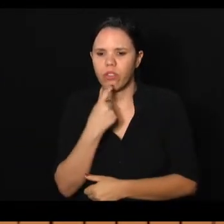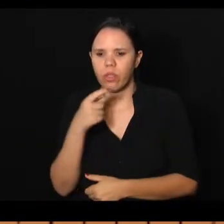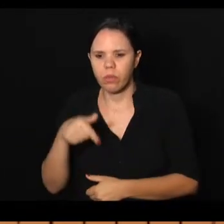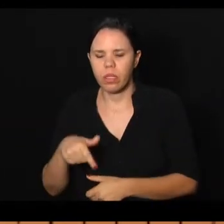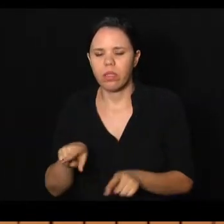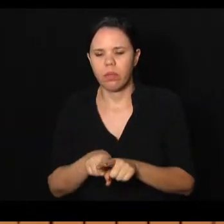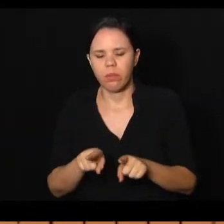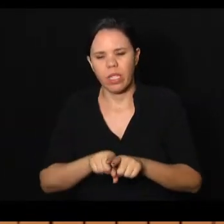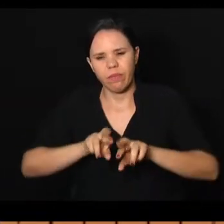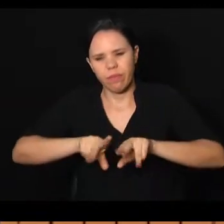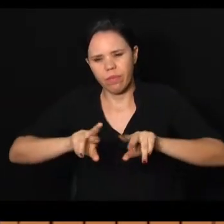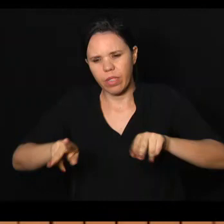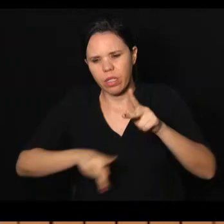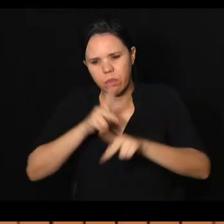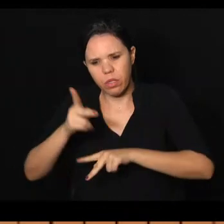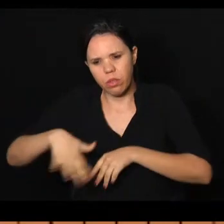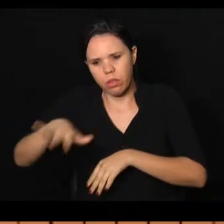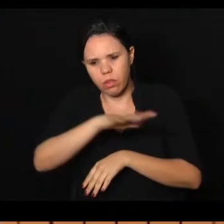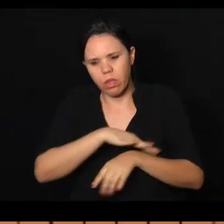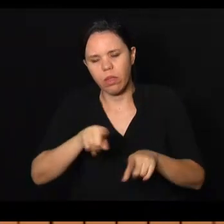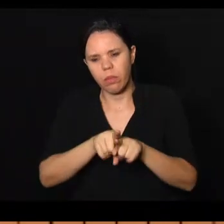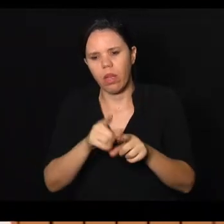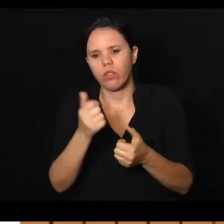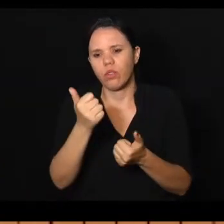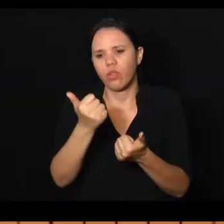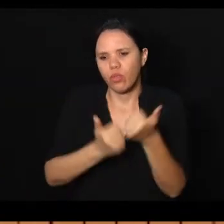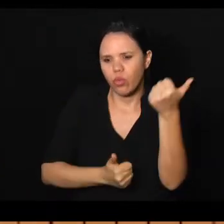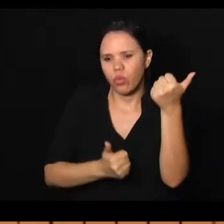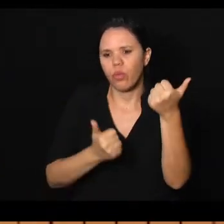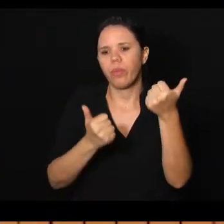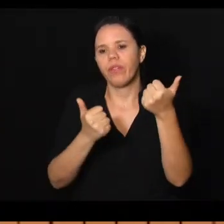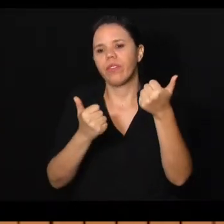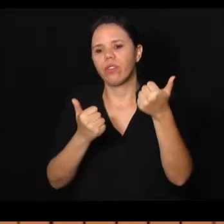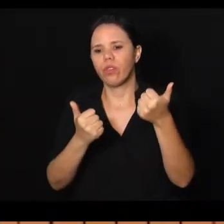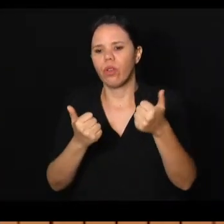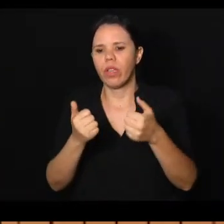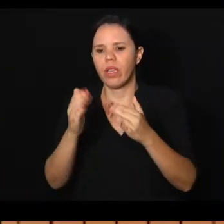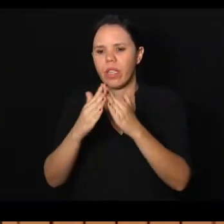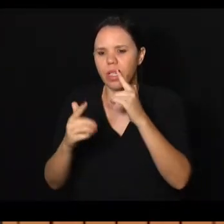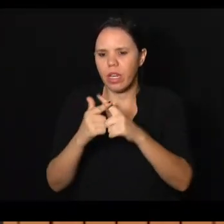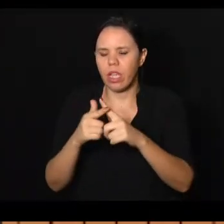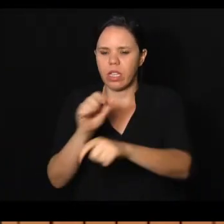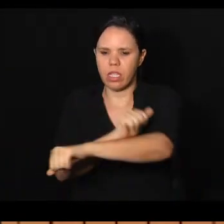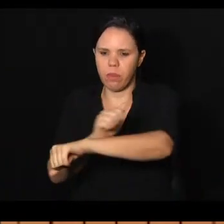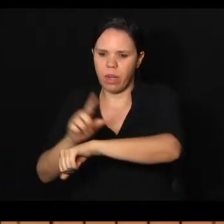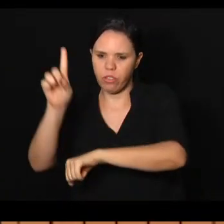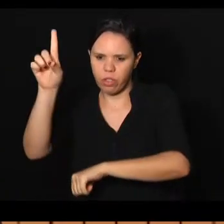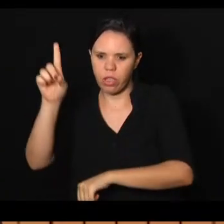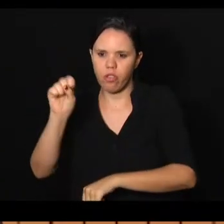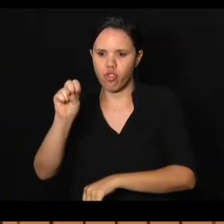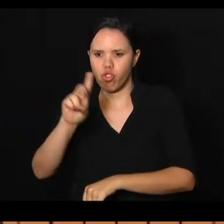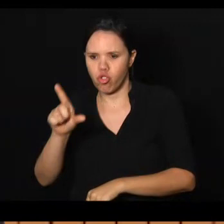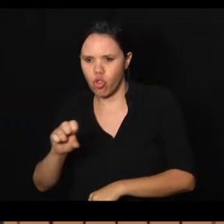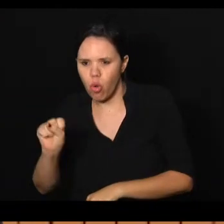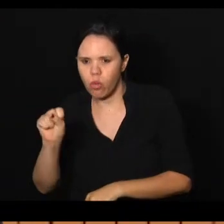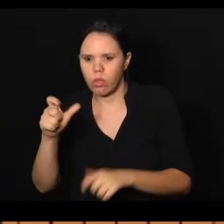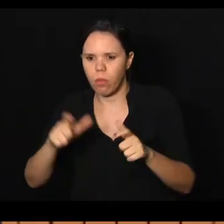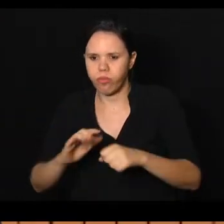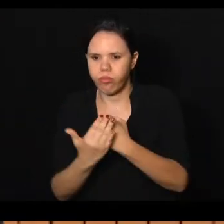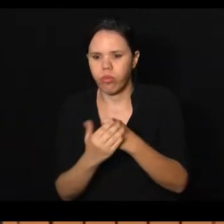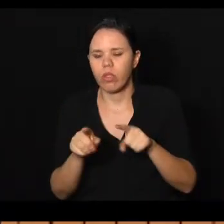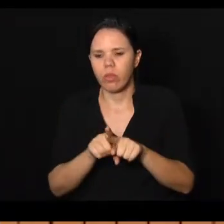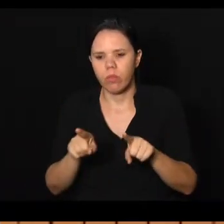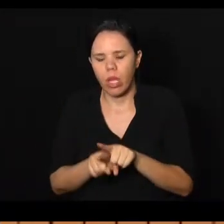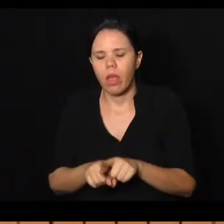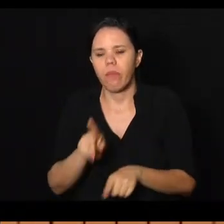Edilson, supervisor da Assembleia de Deus do setor de Souzas, Fernando Gabriel Casotto, presidente da